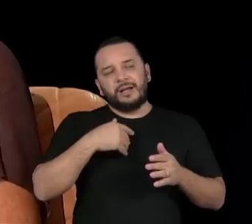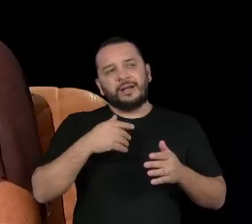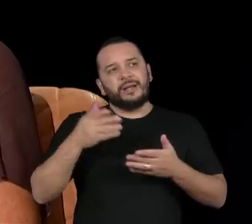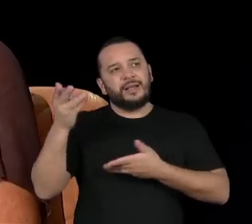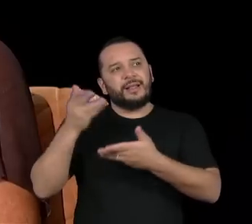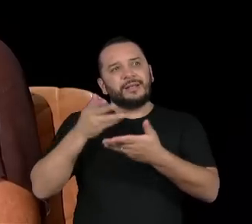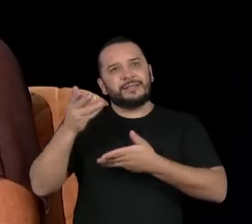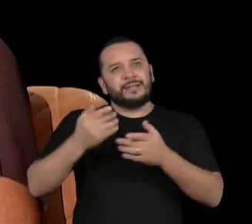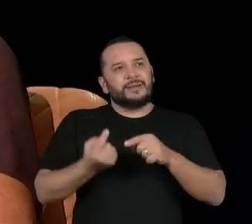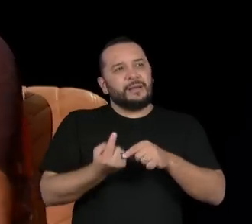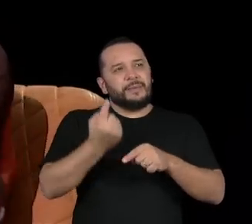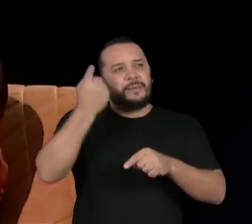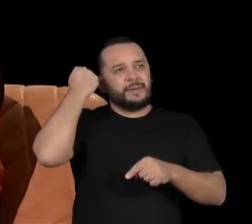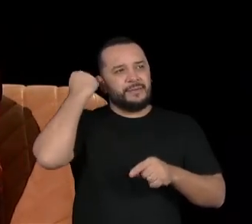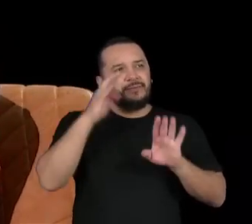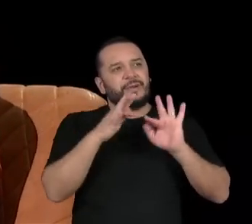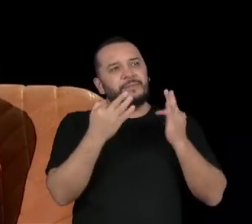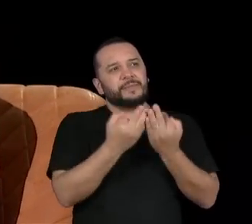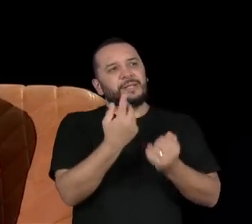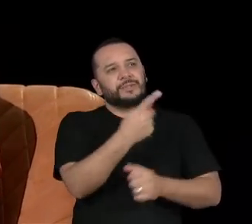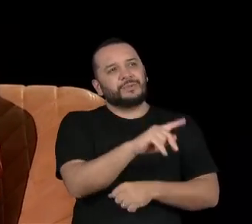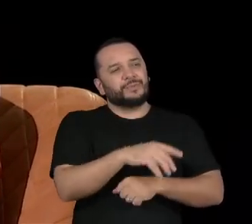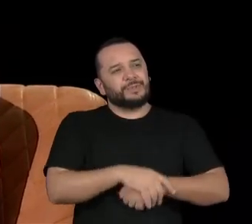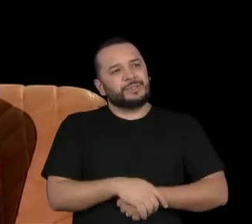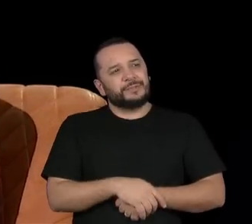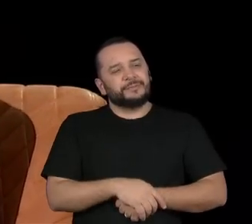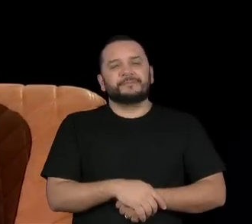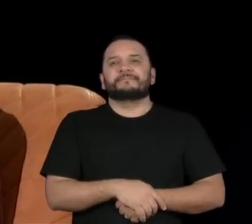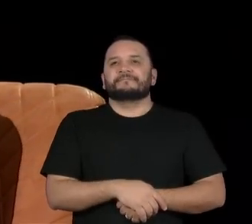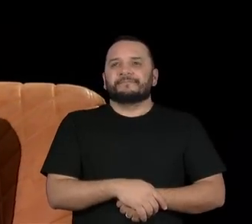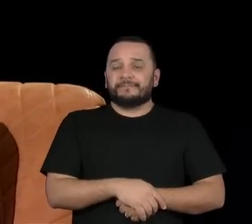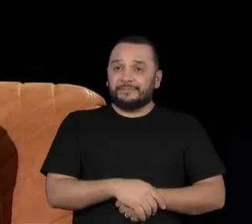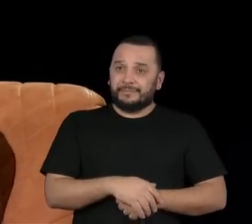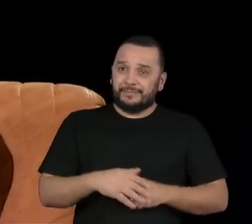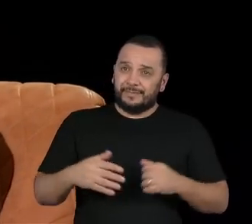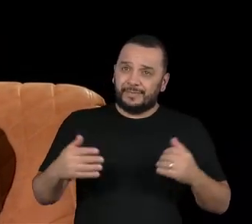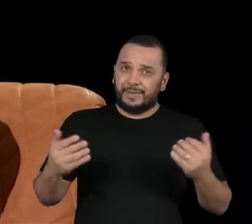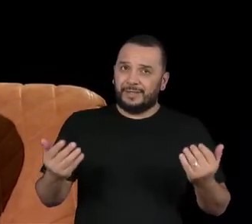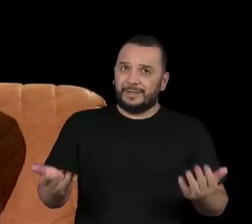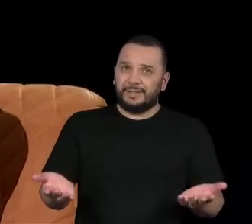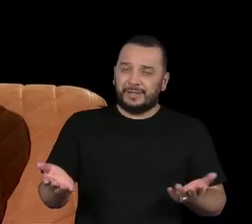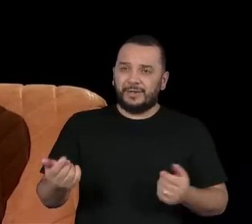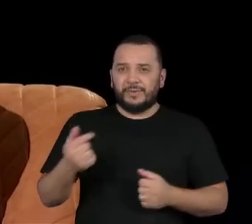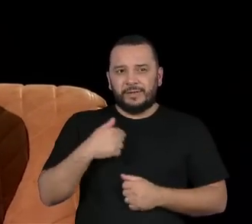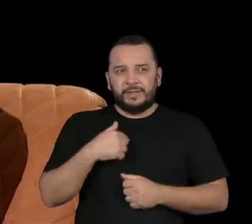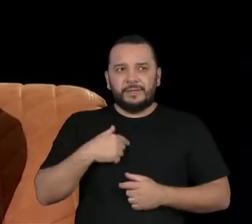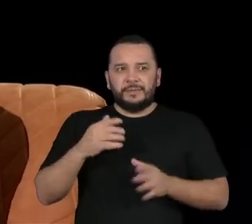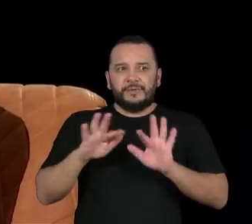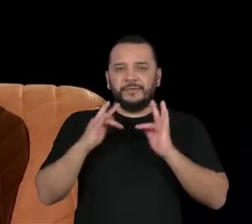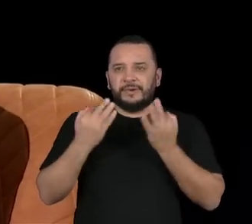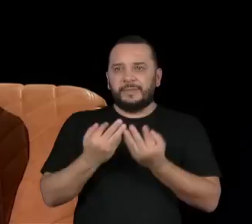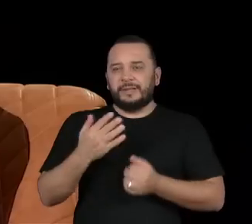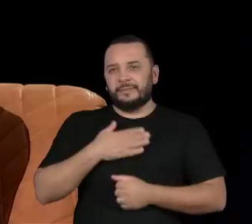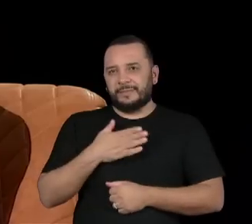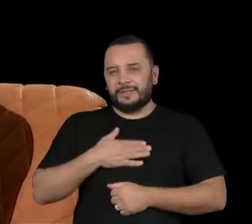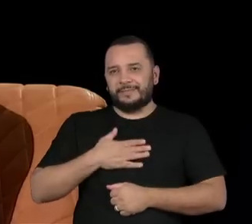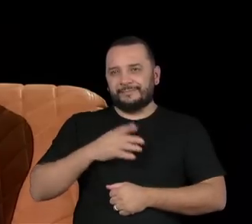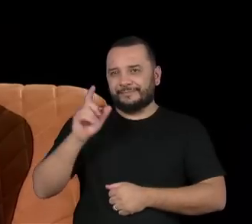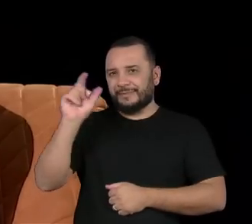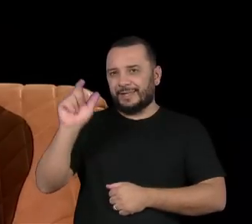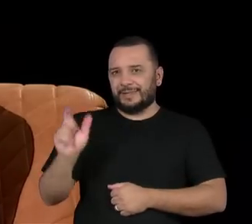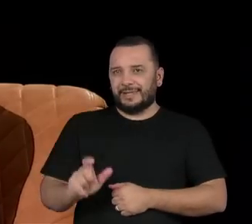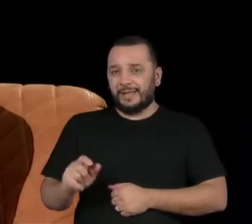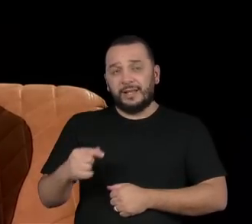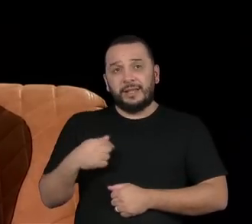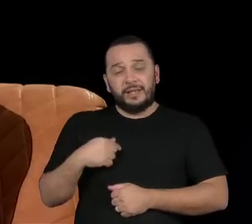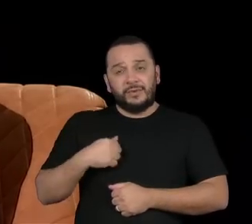Que lindo. Então, eu estava com a minha família na Itália E aí eu falei